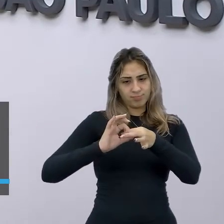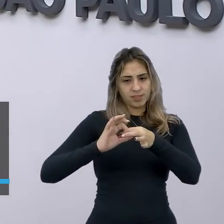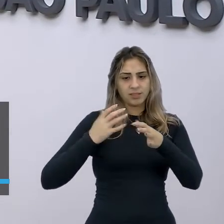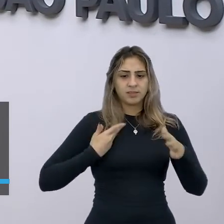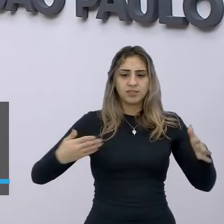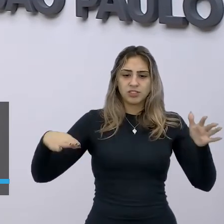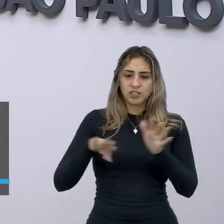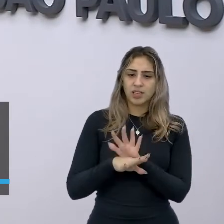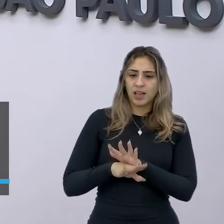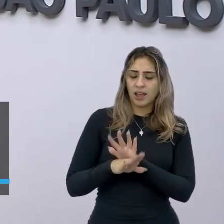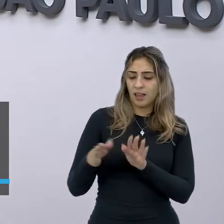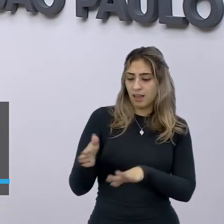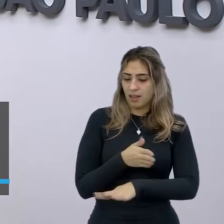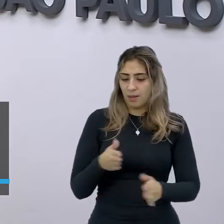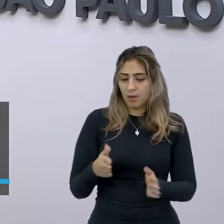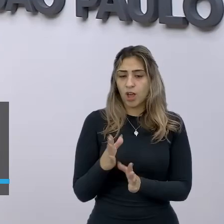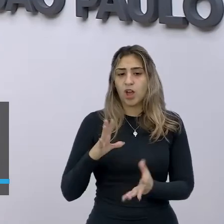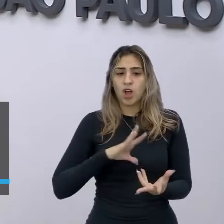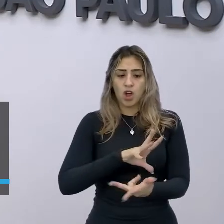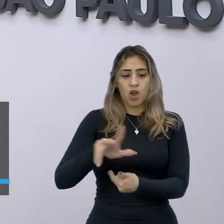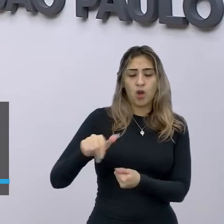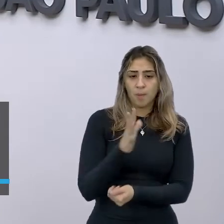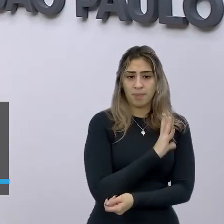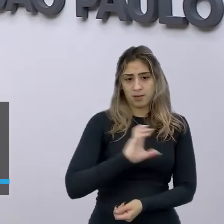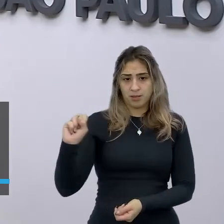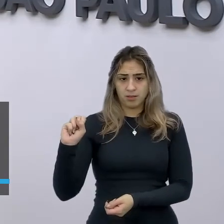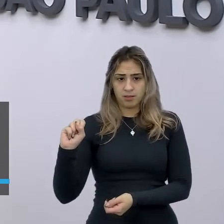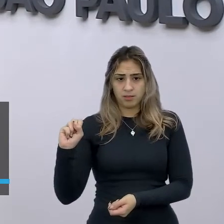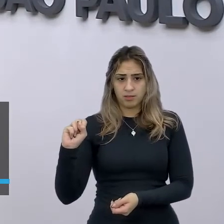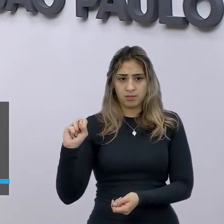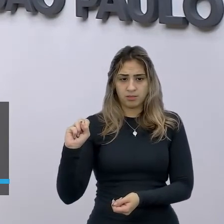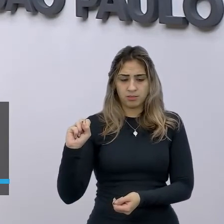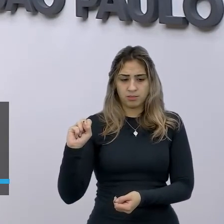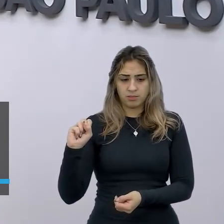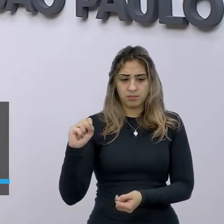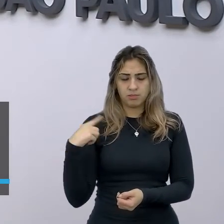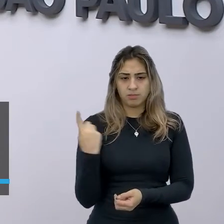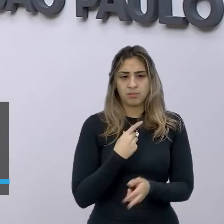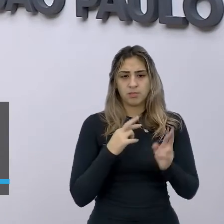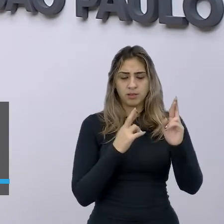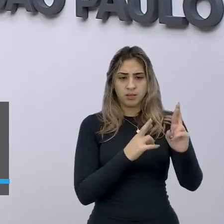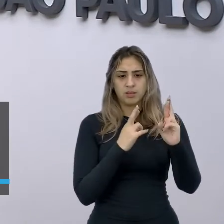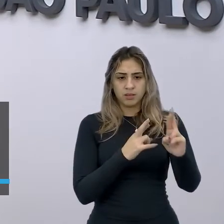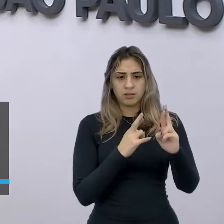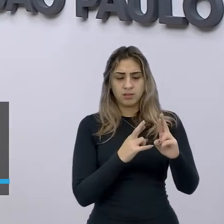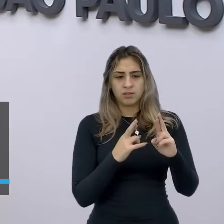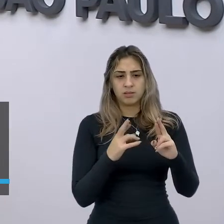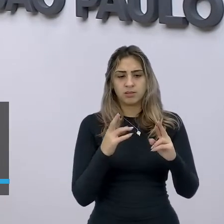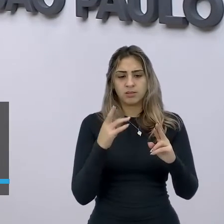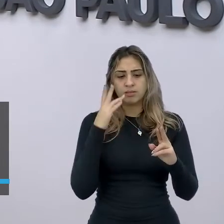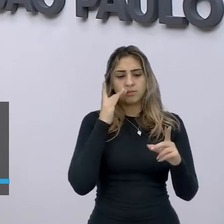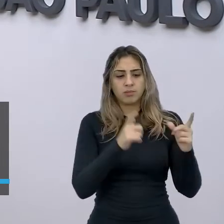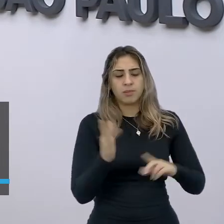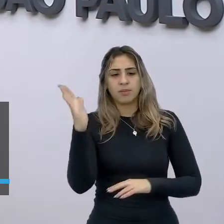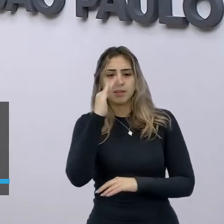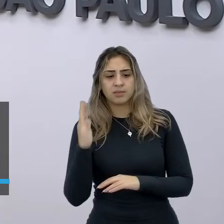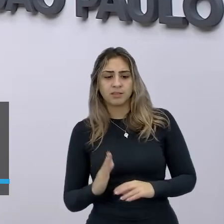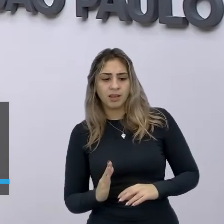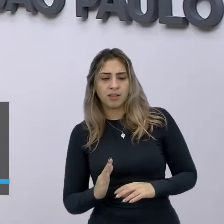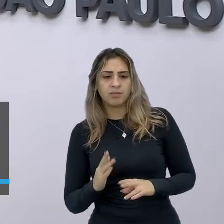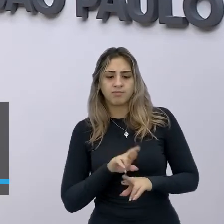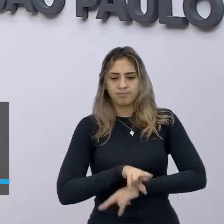chega a época da Copa do Mundo, tá todo mundo de verde e amarelo ali, torcendo para a seleção brasileira e